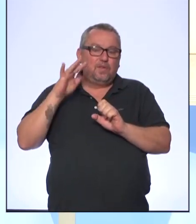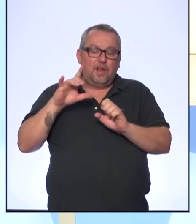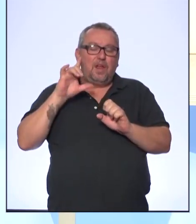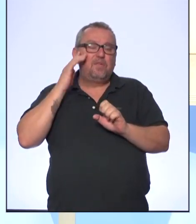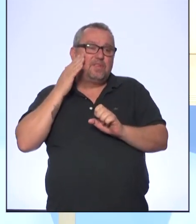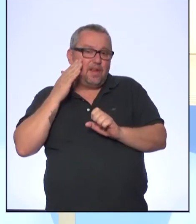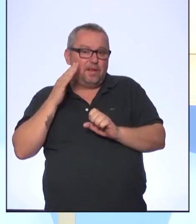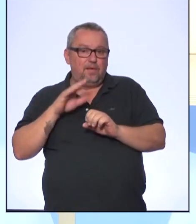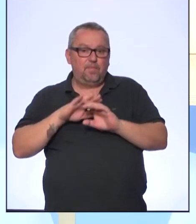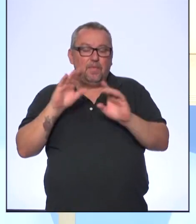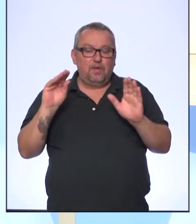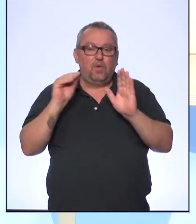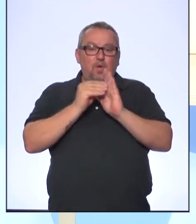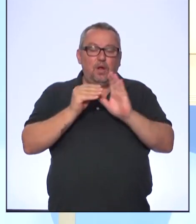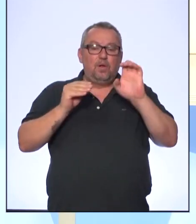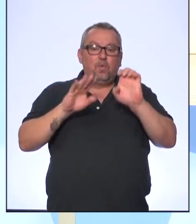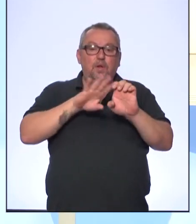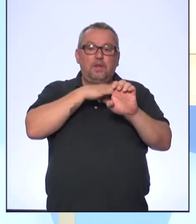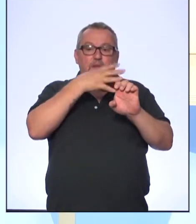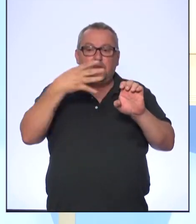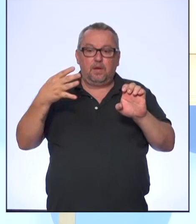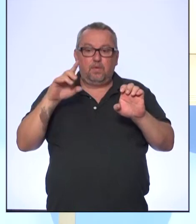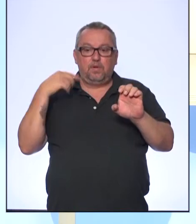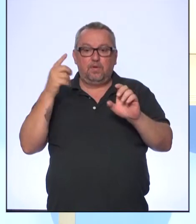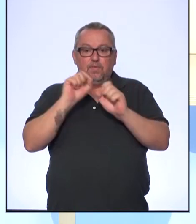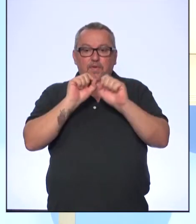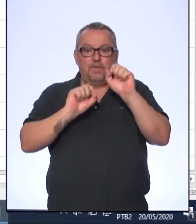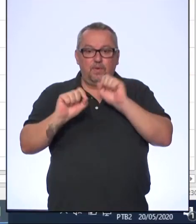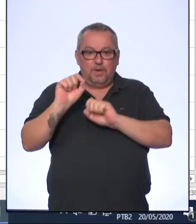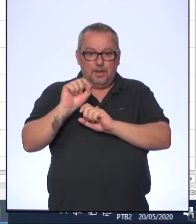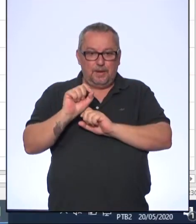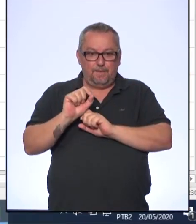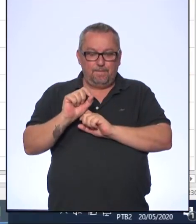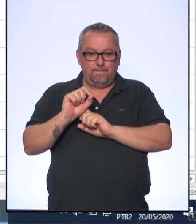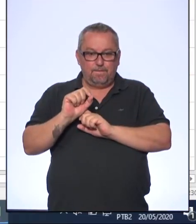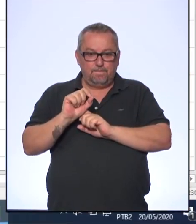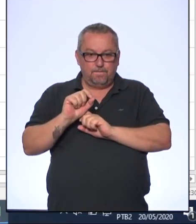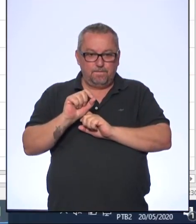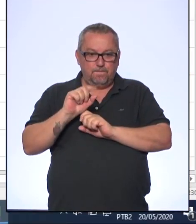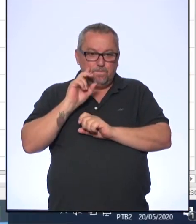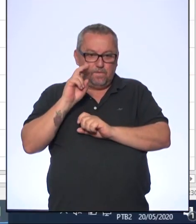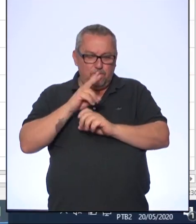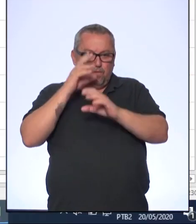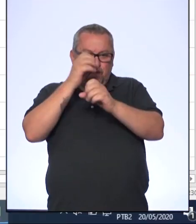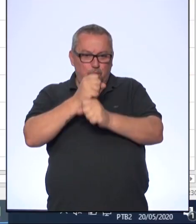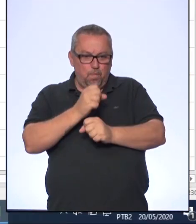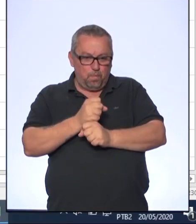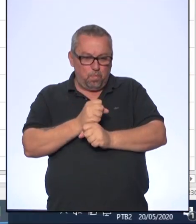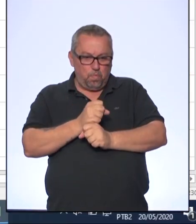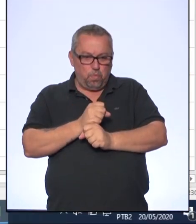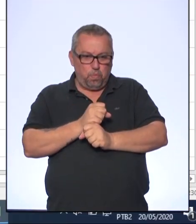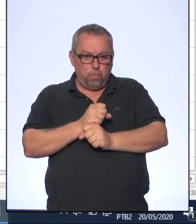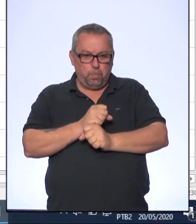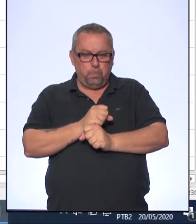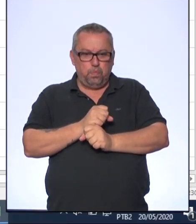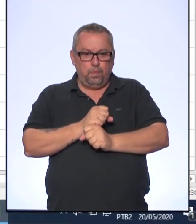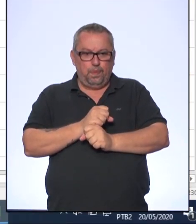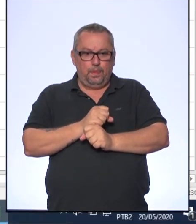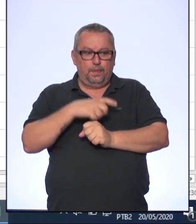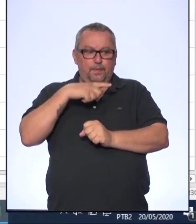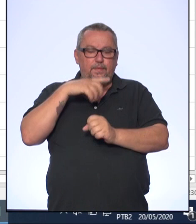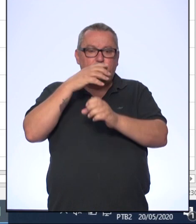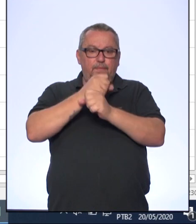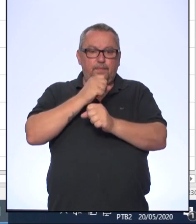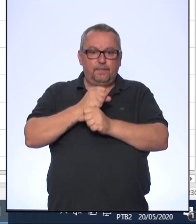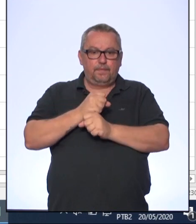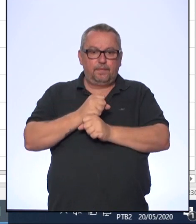aquilo. Mas dentro dessa planilha nós vamos identificar o seguinte. Então tá lá o total, tá vendo o total? Eu tenho que colocar o total aí,